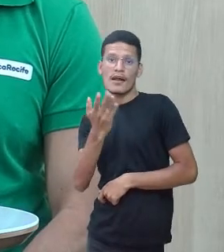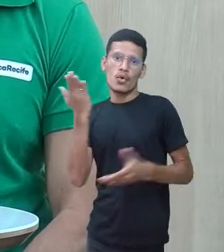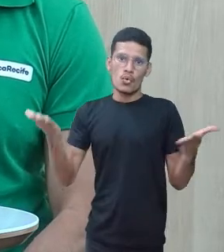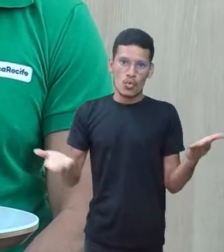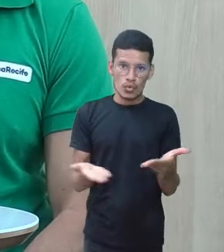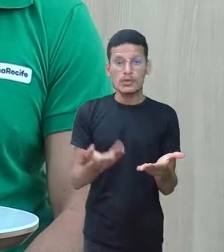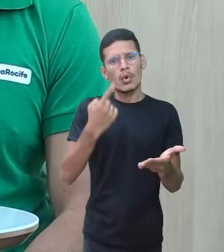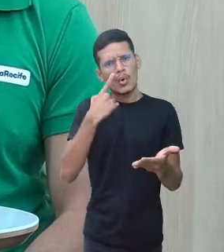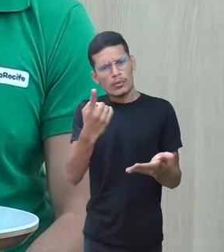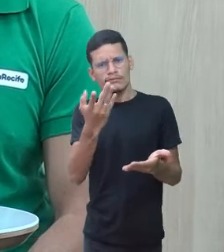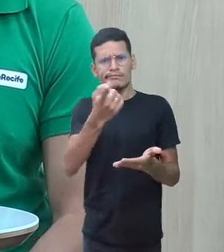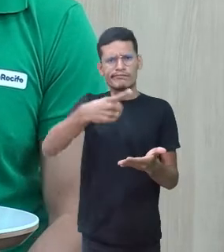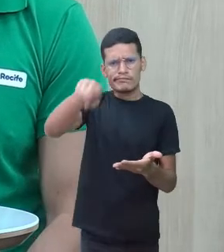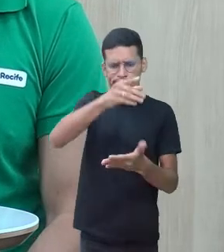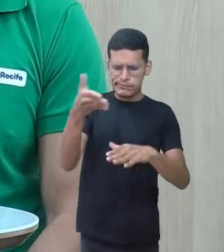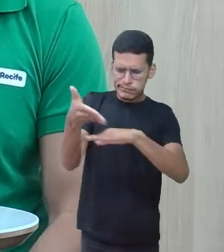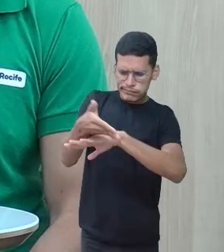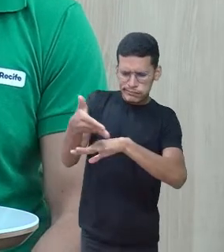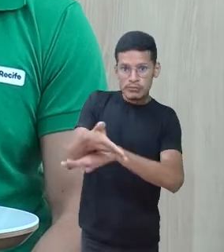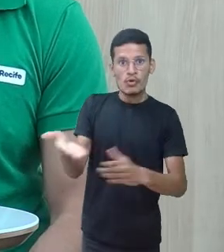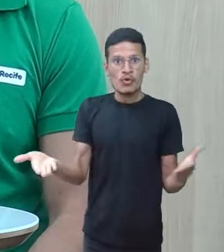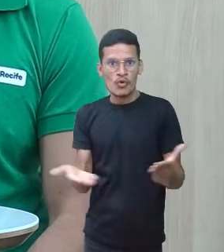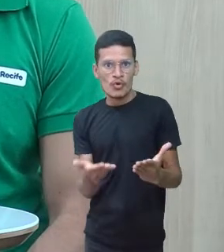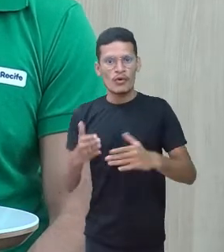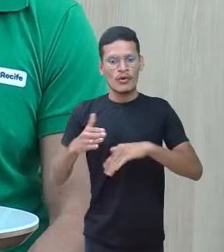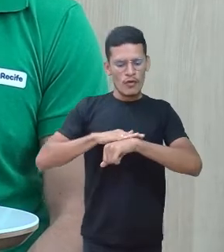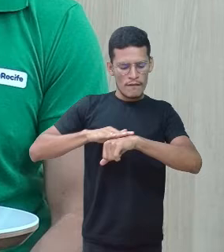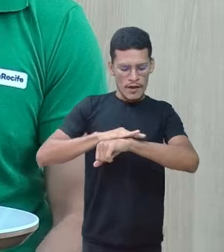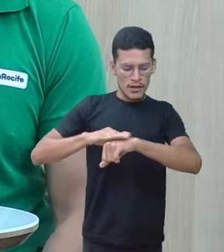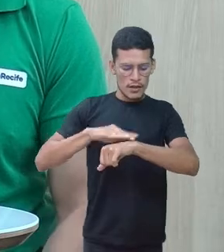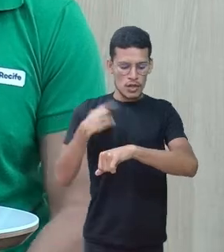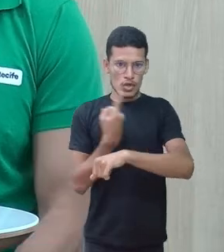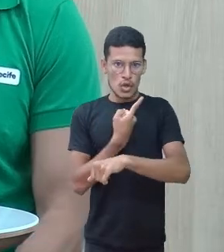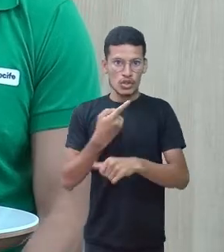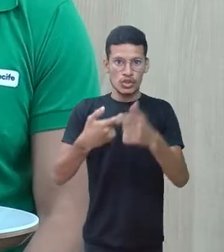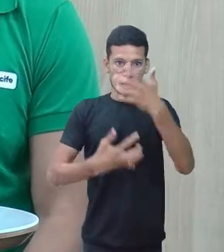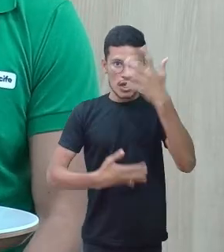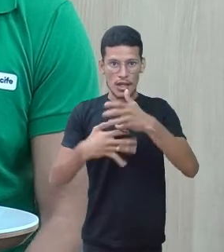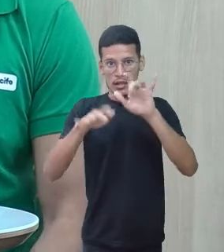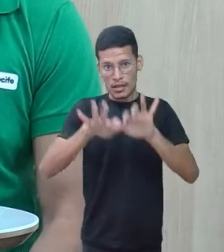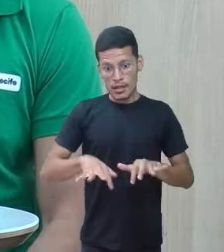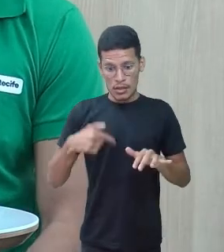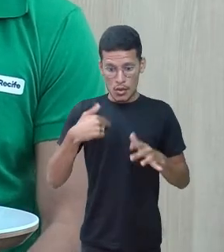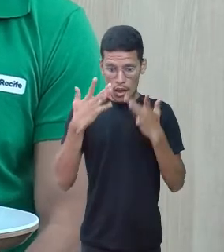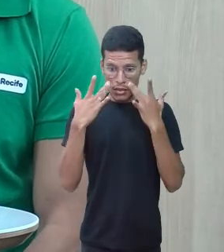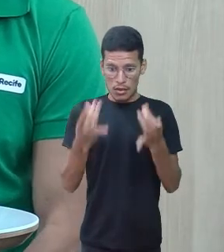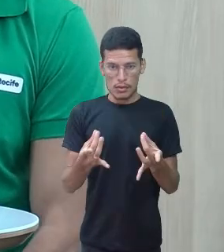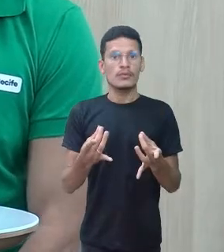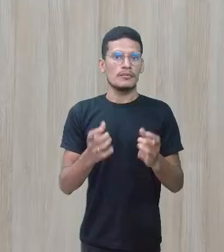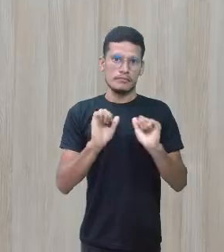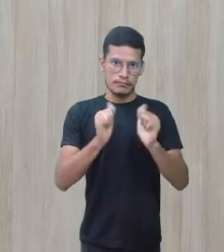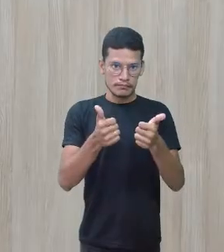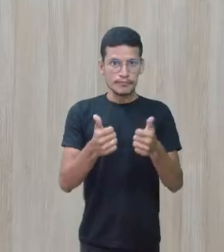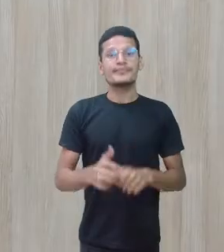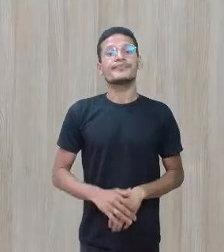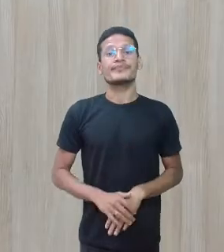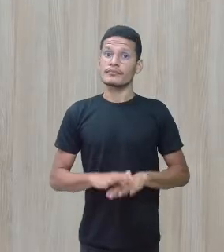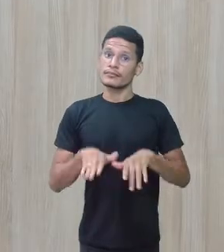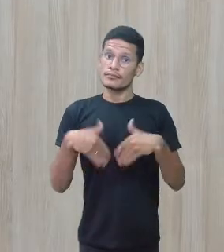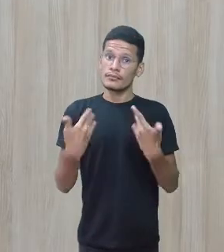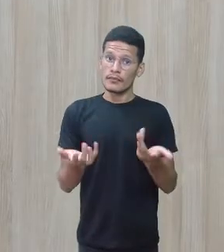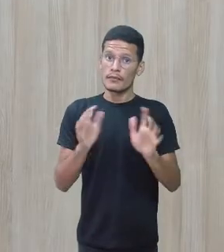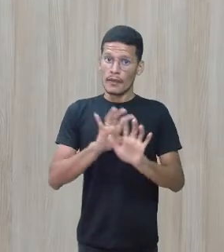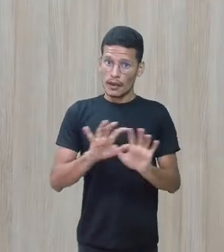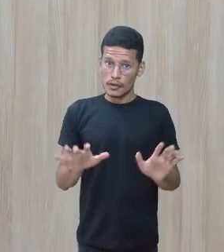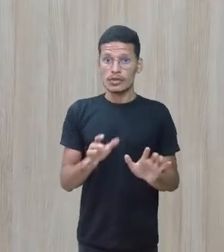Então, participa aí, fala com a gente aqui no chat, que eu vou estar de olho, e eu vou voltar agora para a professora Briane. É isso, né, gente? A